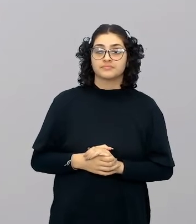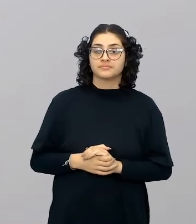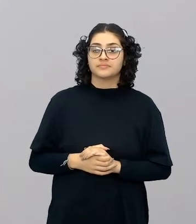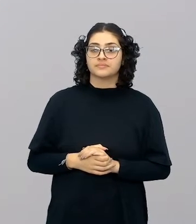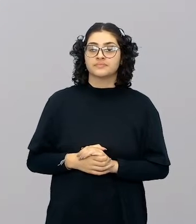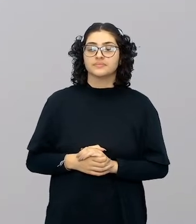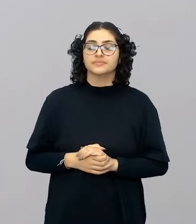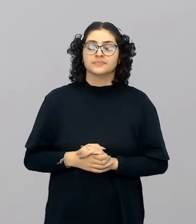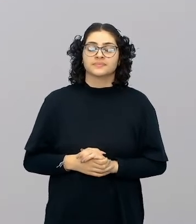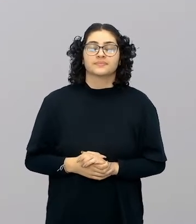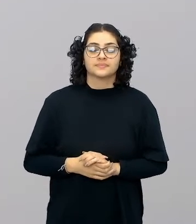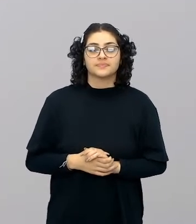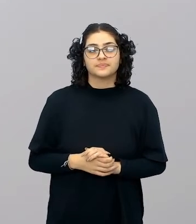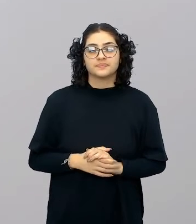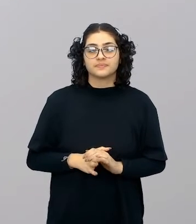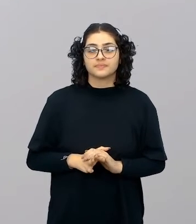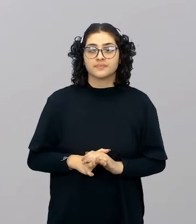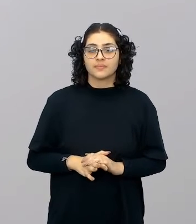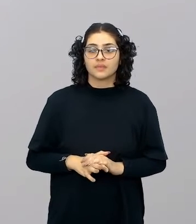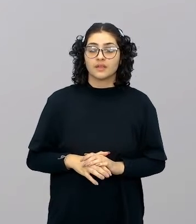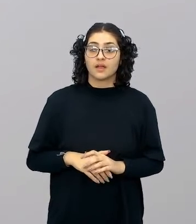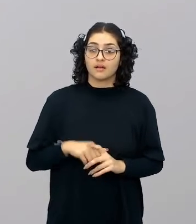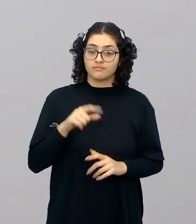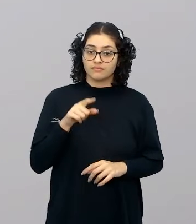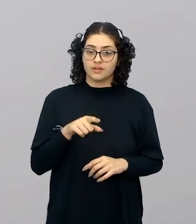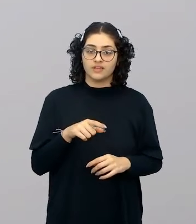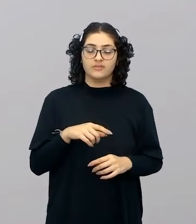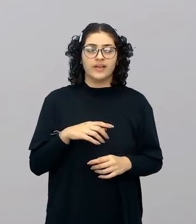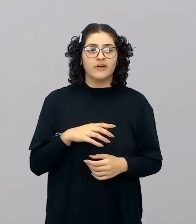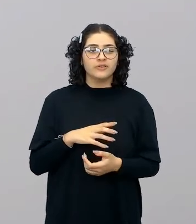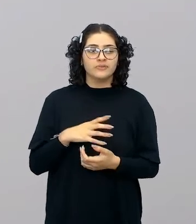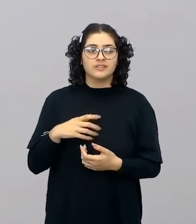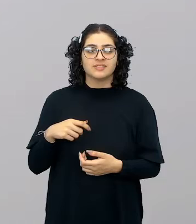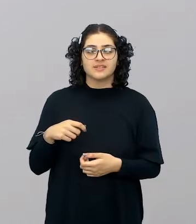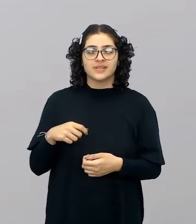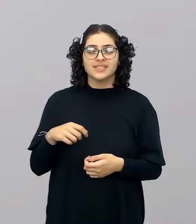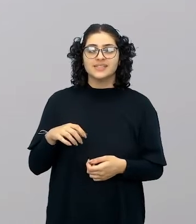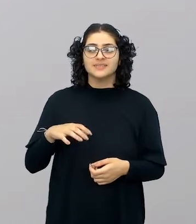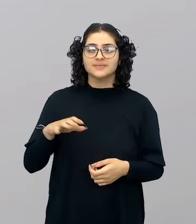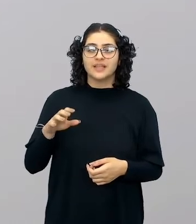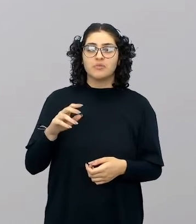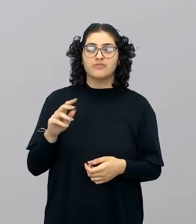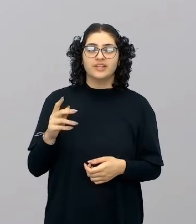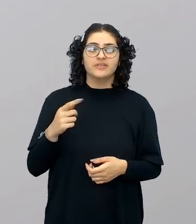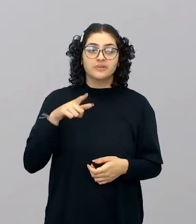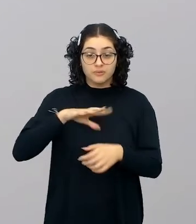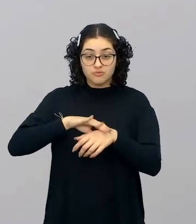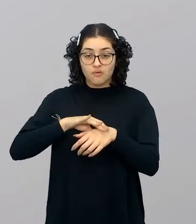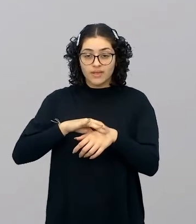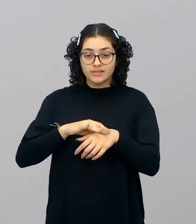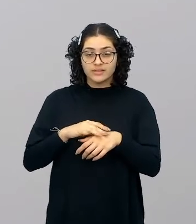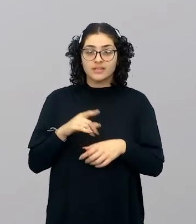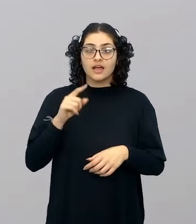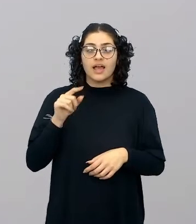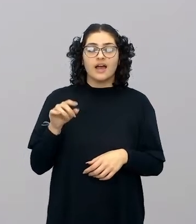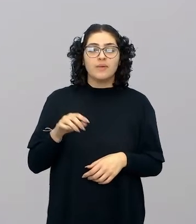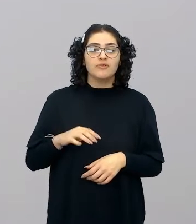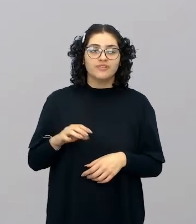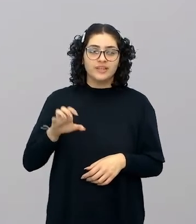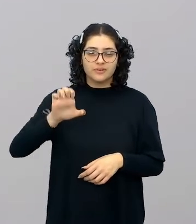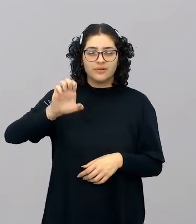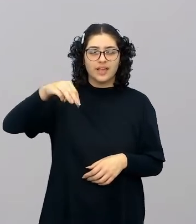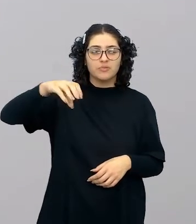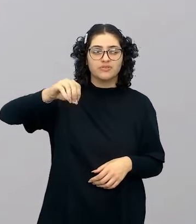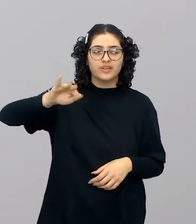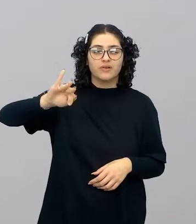questão, ali que está o problema. Os hemofílicos apresentam, então, essa disfunção nesses fatores de coagulação. Então, fica